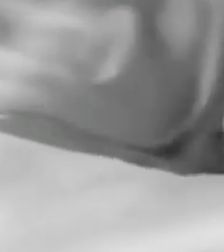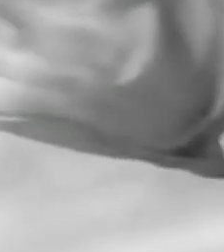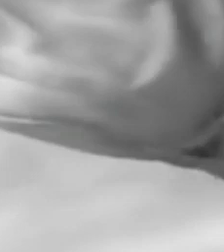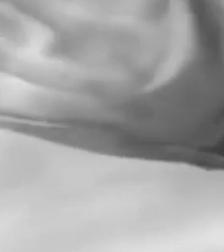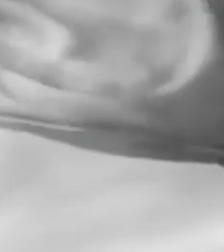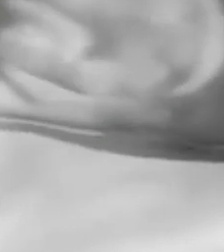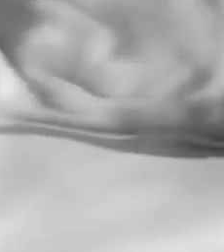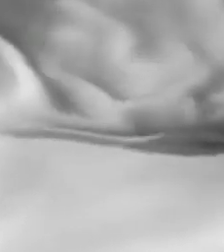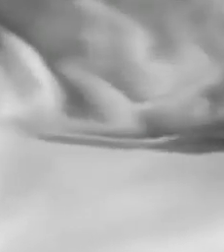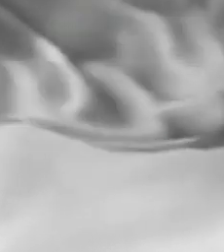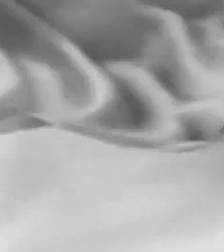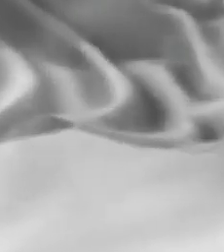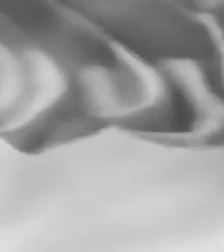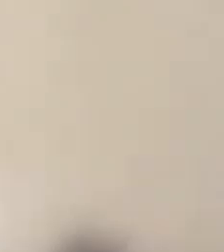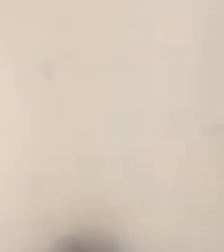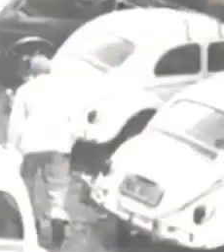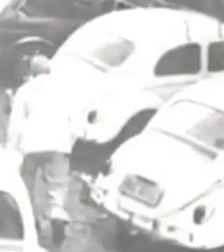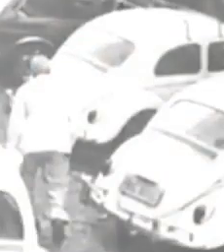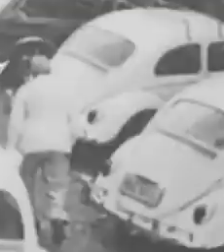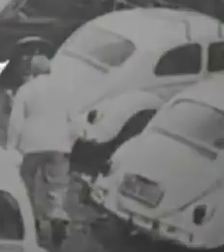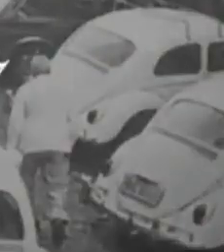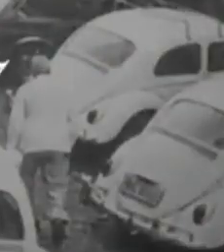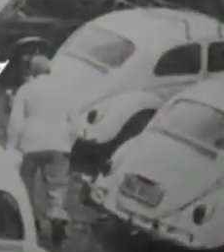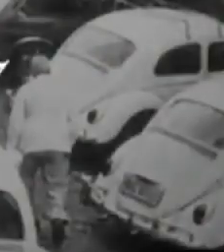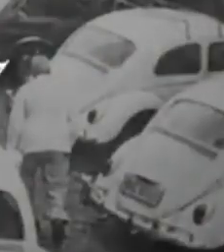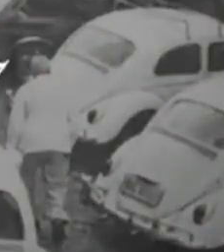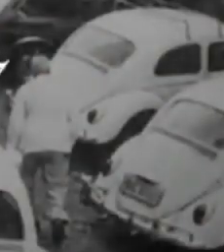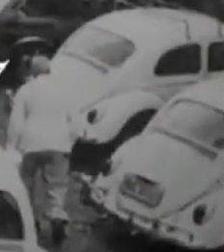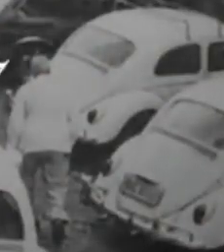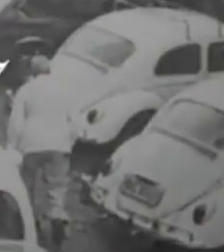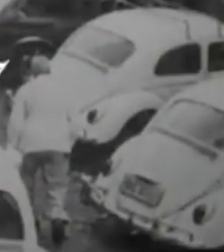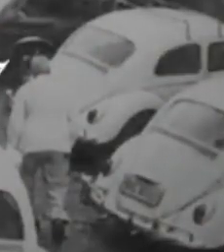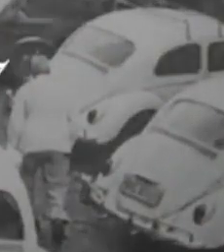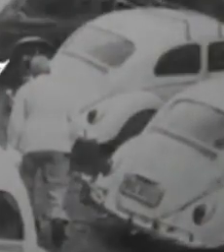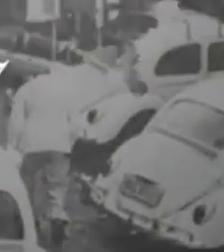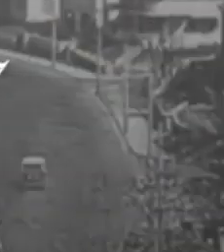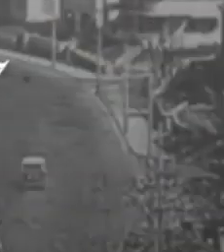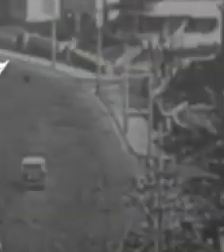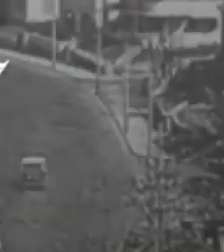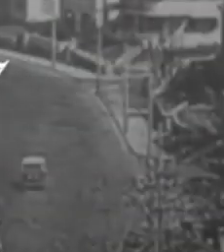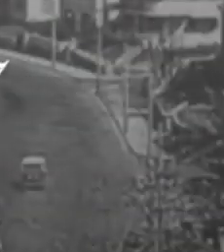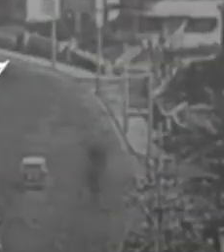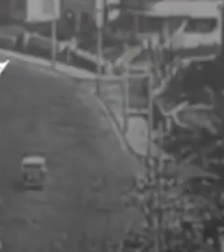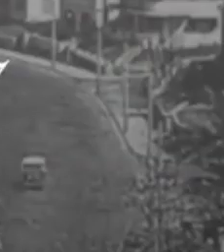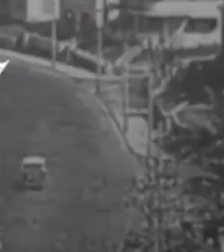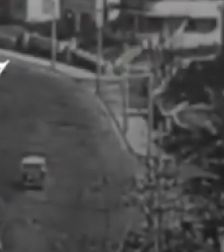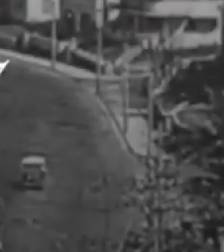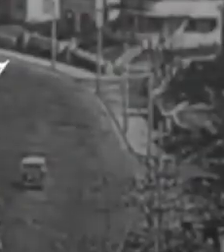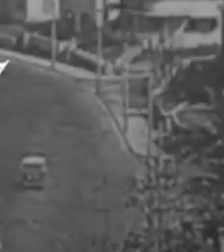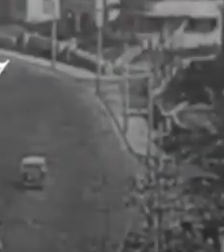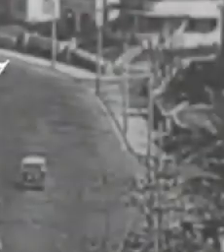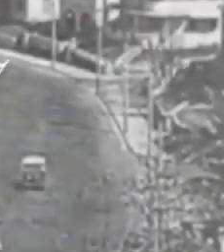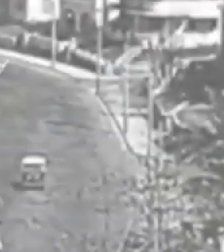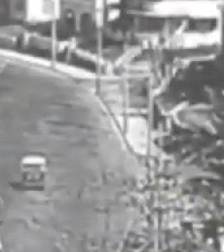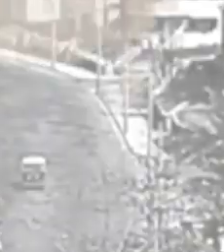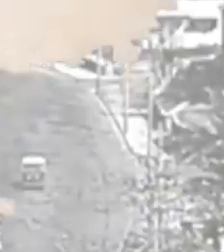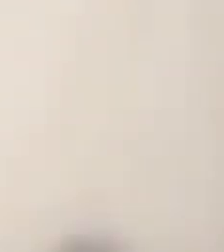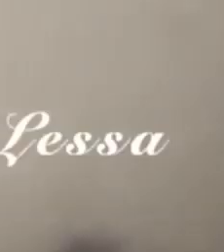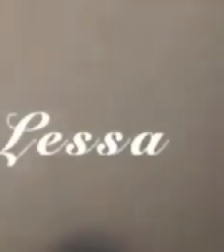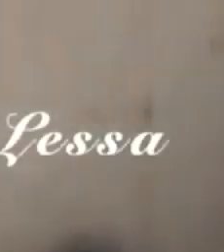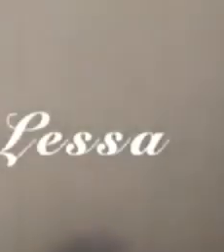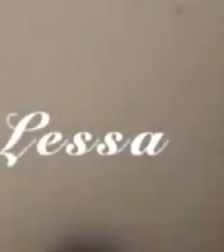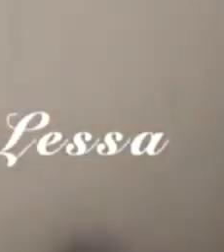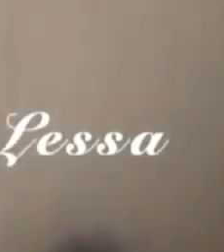R$112 anos de missões nacionais. Com R$125 mil, uma caixa de Bíblia e um desejo ardente no